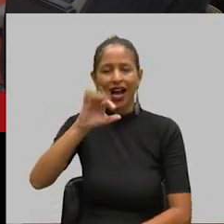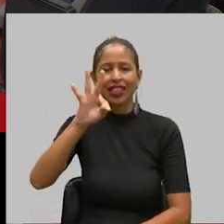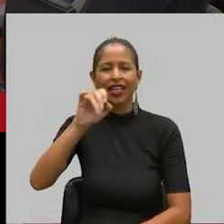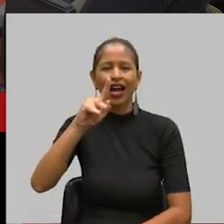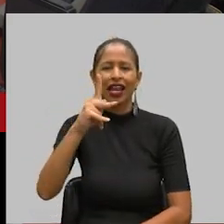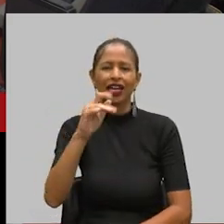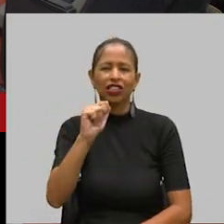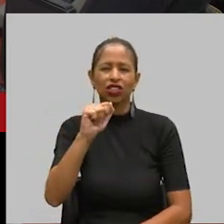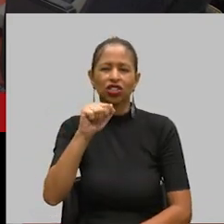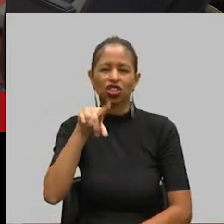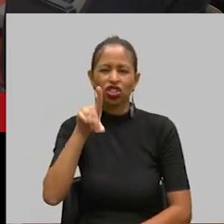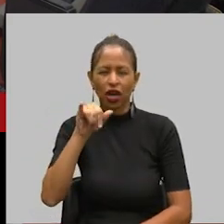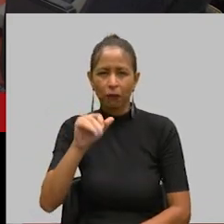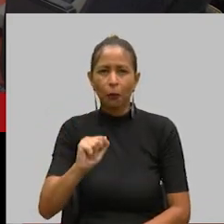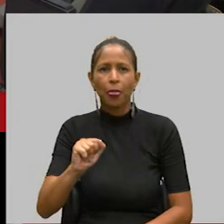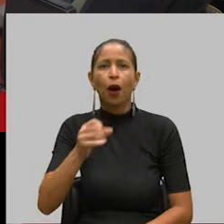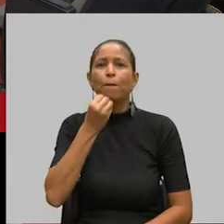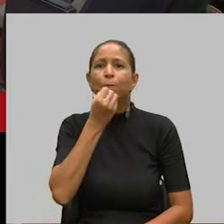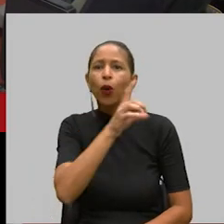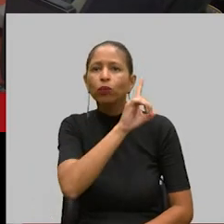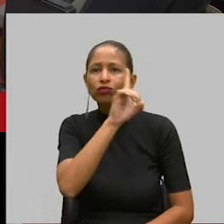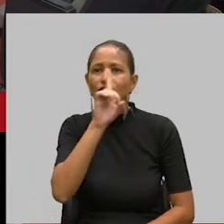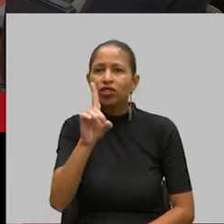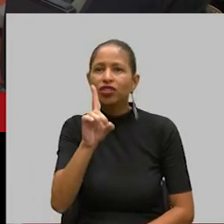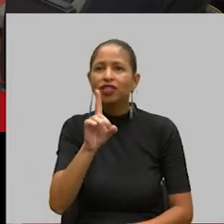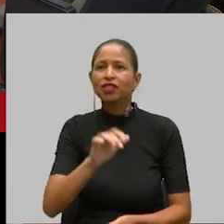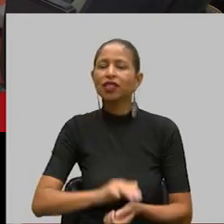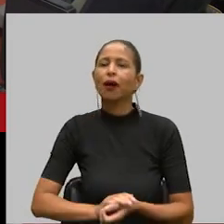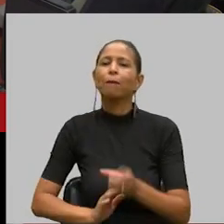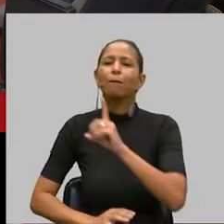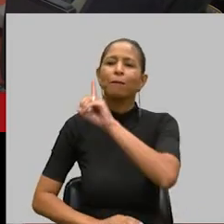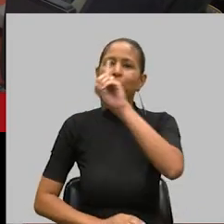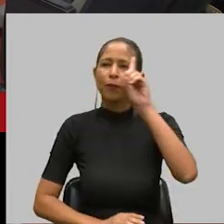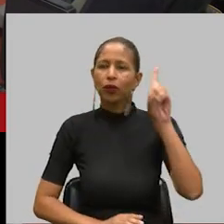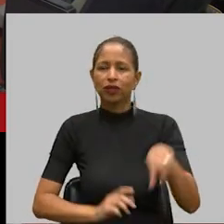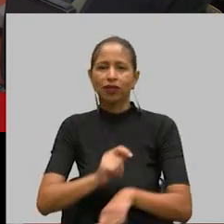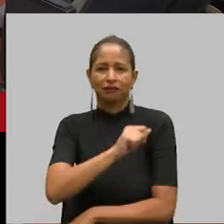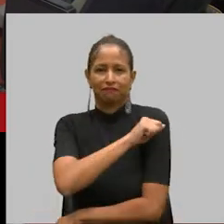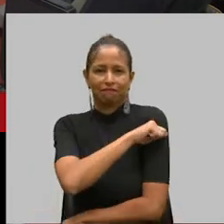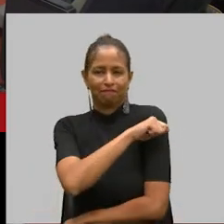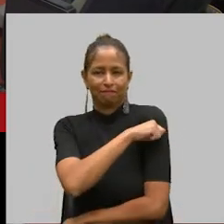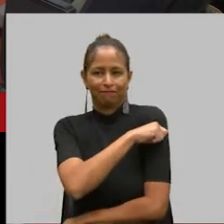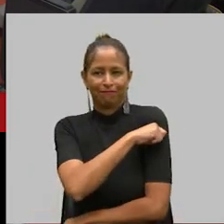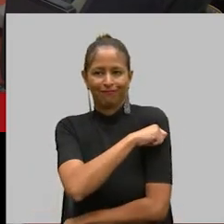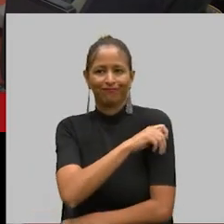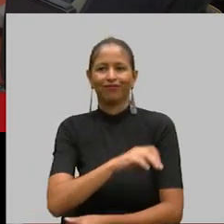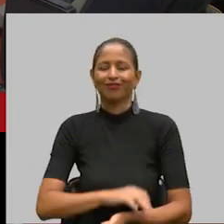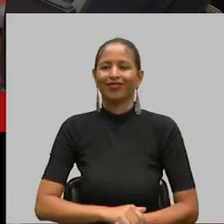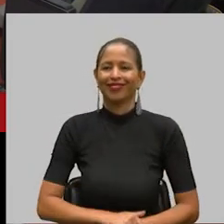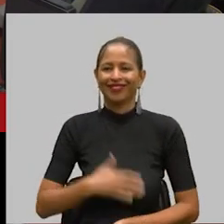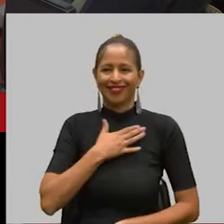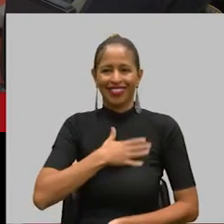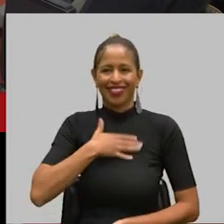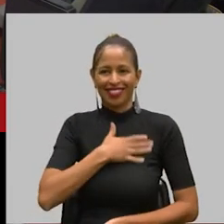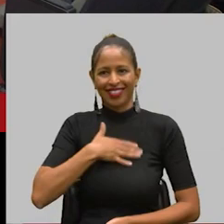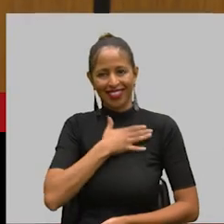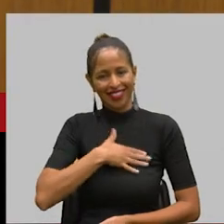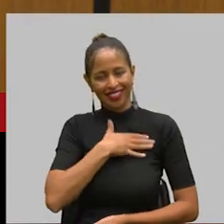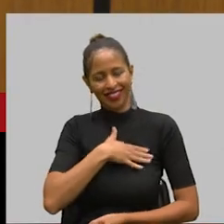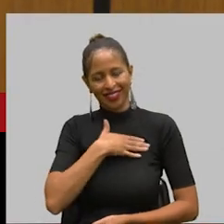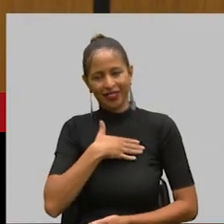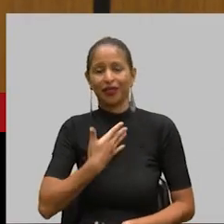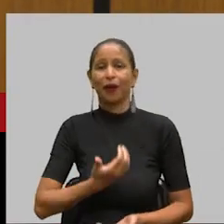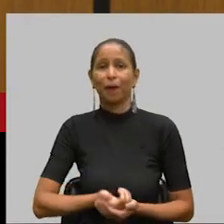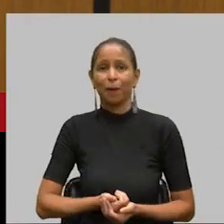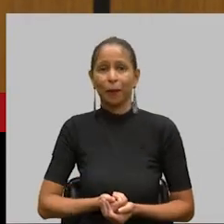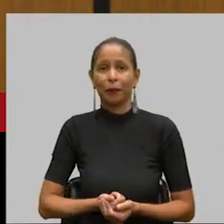Bom dia a todas e todas Bom dia estudantes prazer enorme também